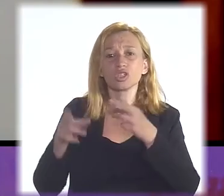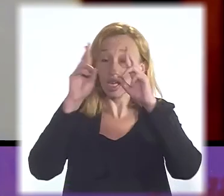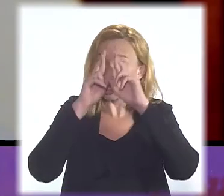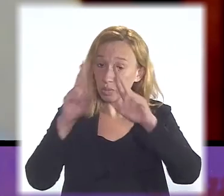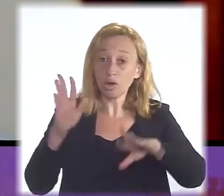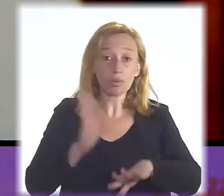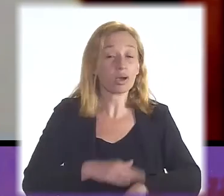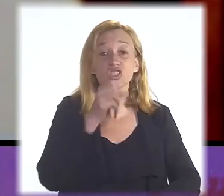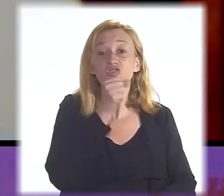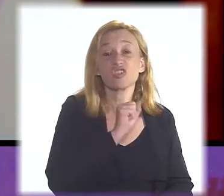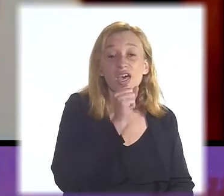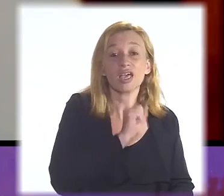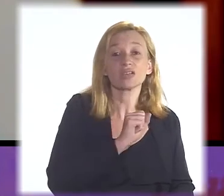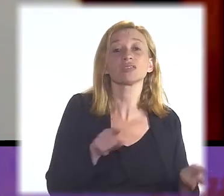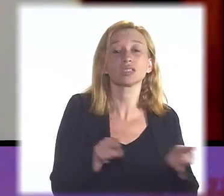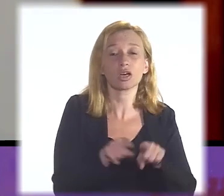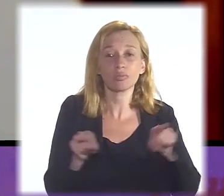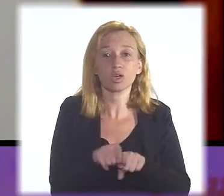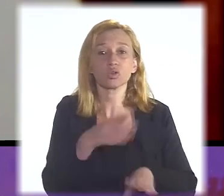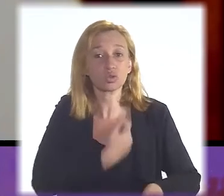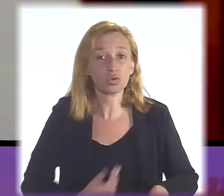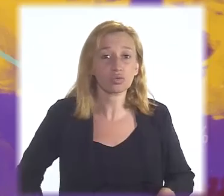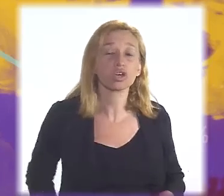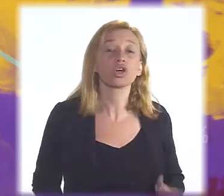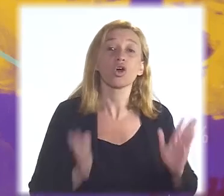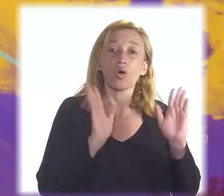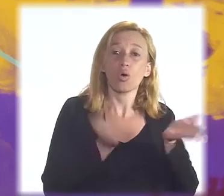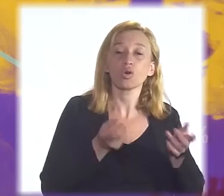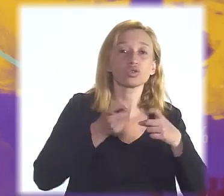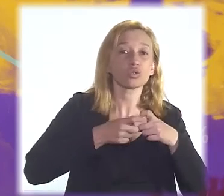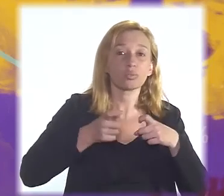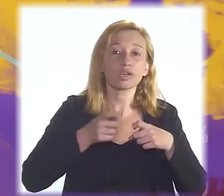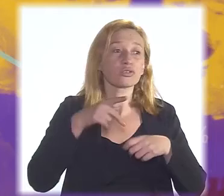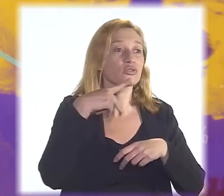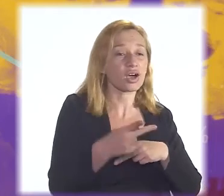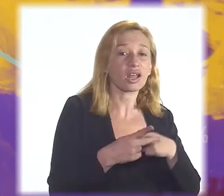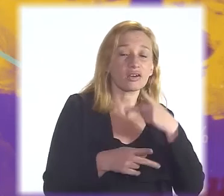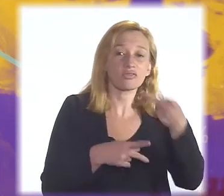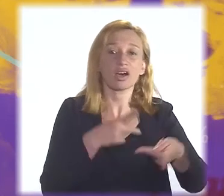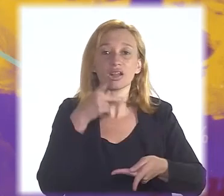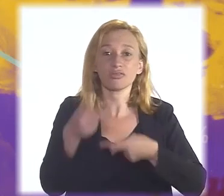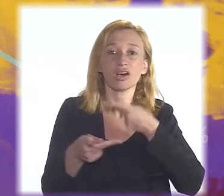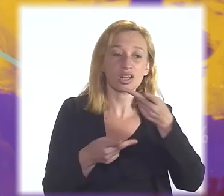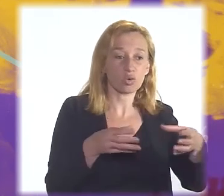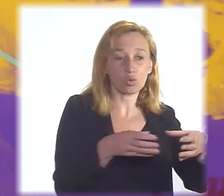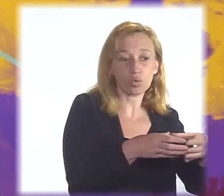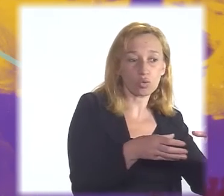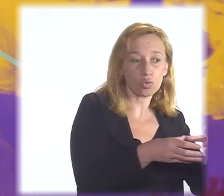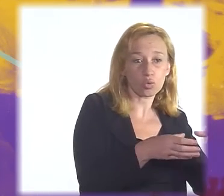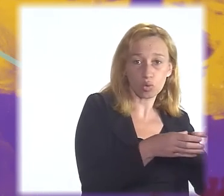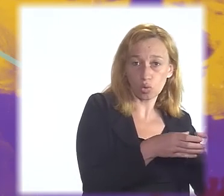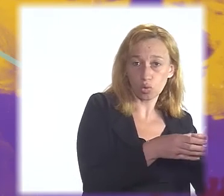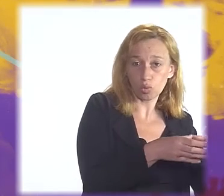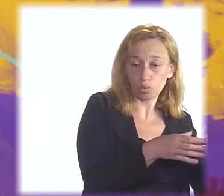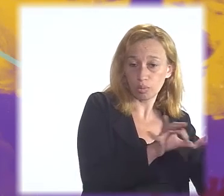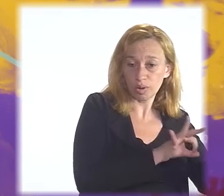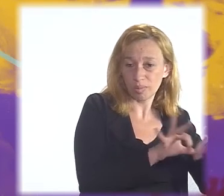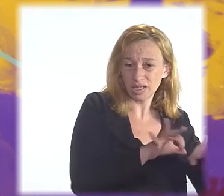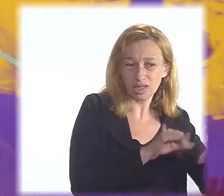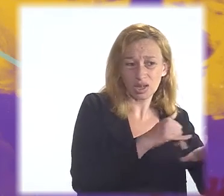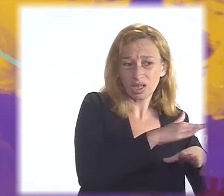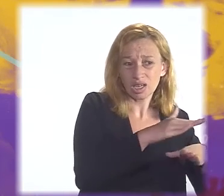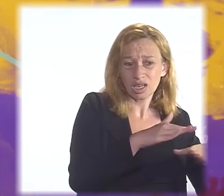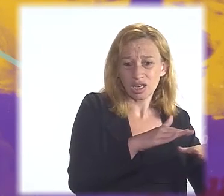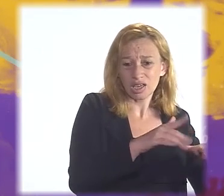sentido de respeitar os mais velhos e as autoridades. Os médicos hoje falam e há um grupo preparado, não aqui, mas